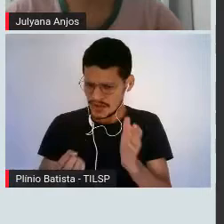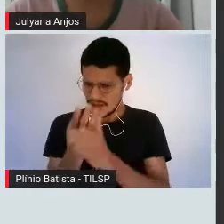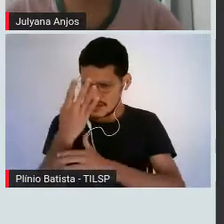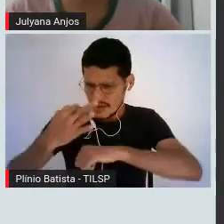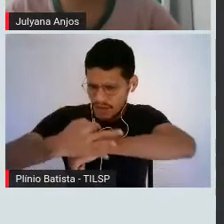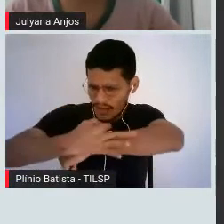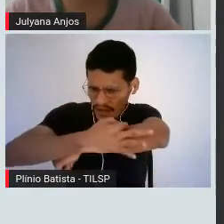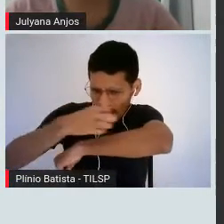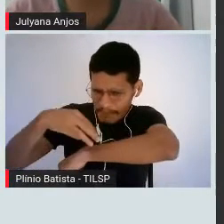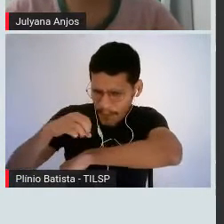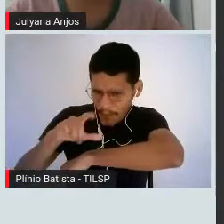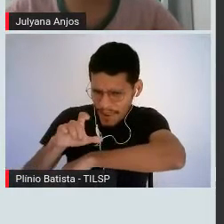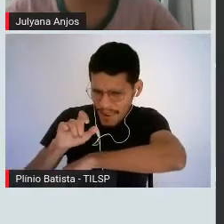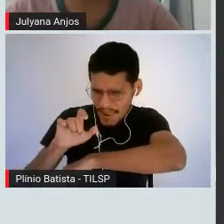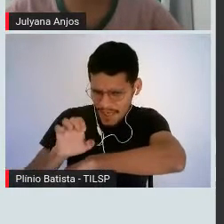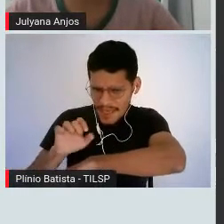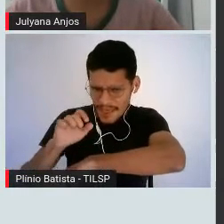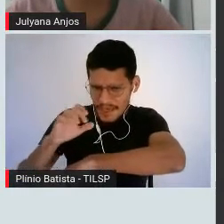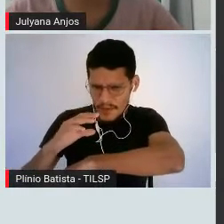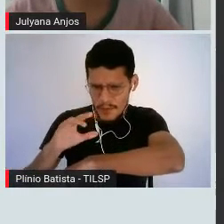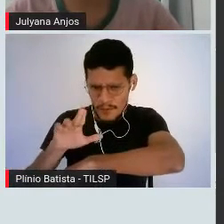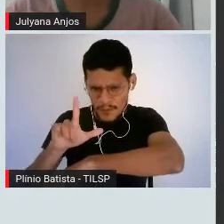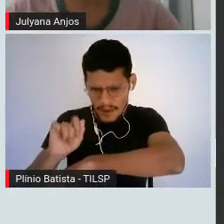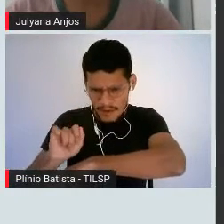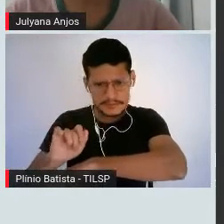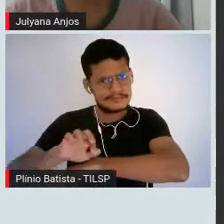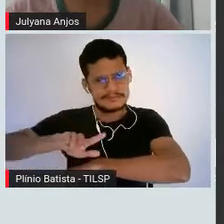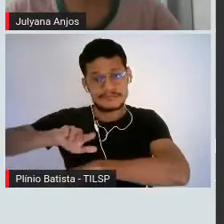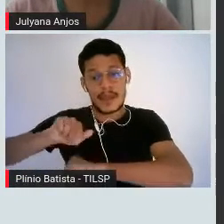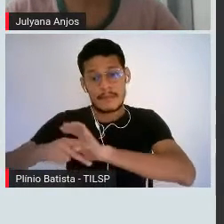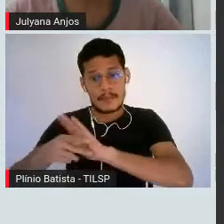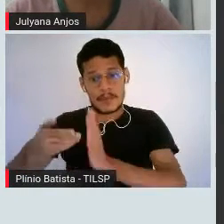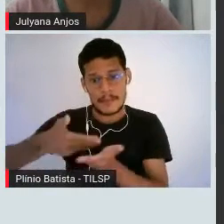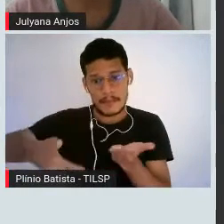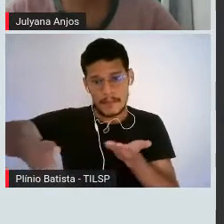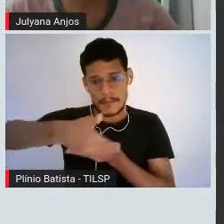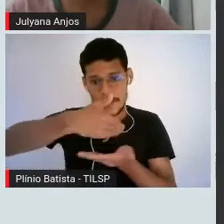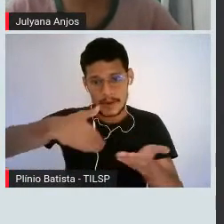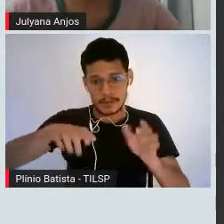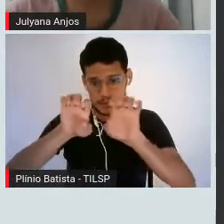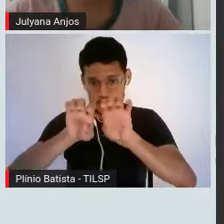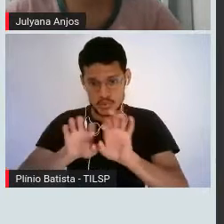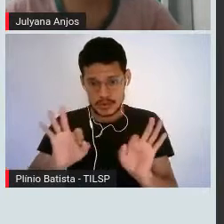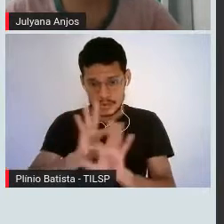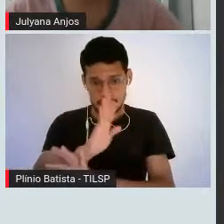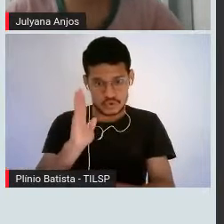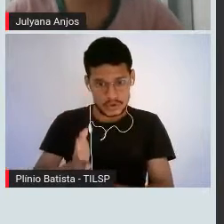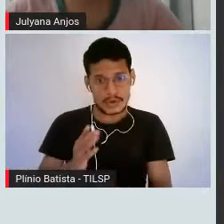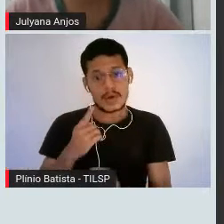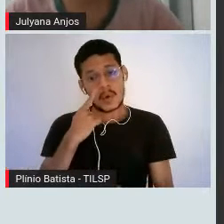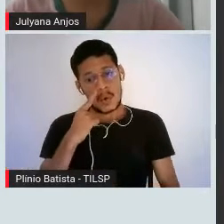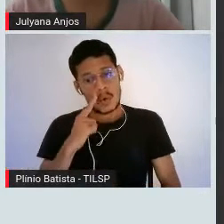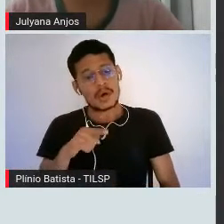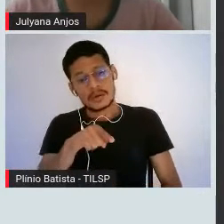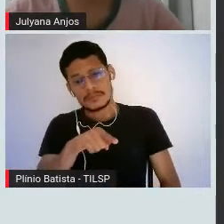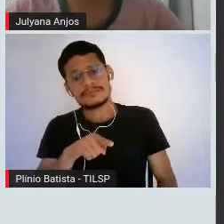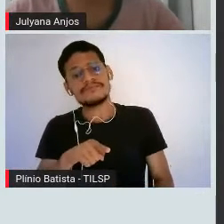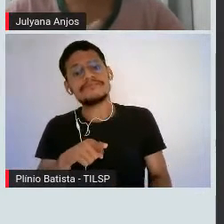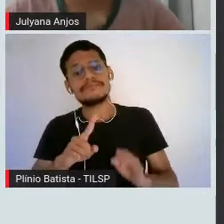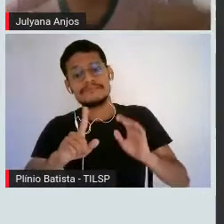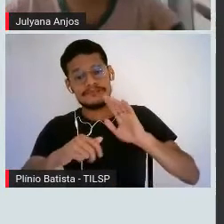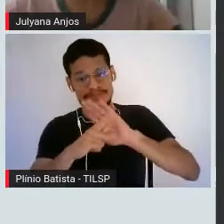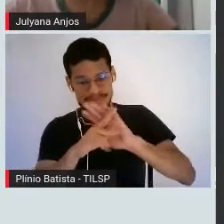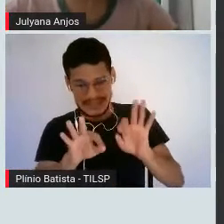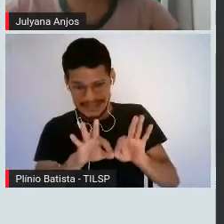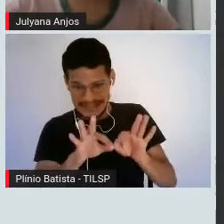moléculas. Entre estruturas já bem definidas, tá? Então, a gente tem aqui... Elas não são simples,